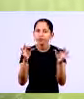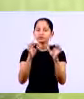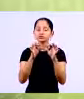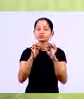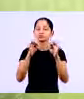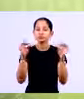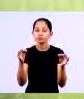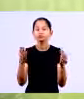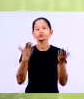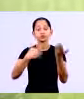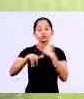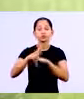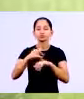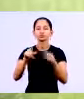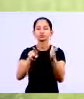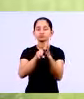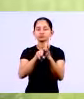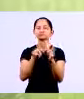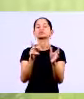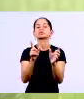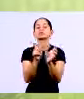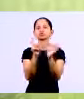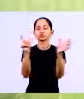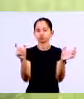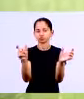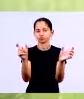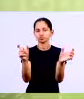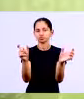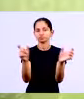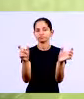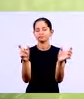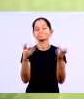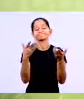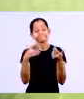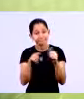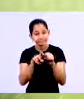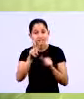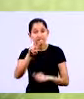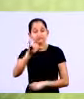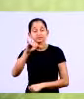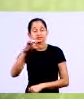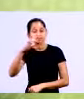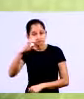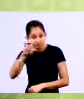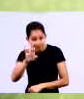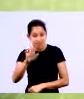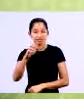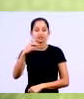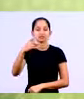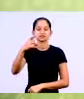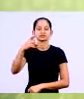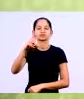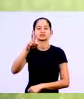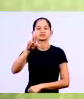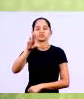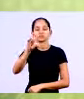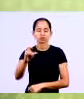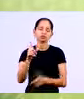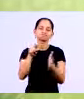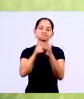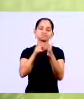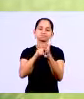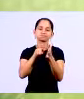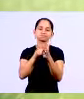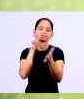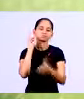hífen, aquém, além, sem, eis, vice, pré, pró, tudo continua com hífen,